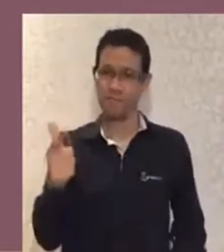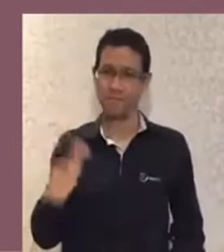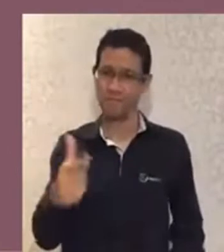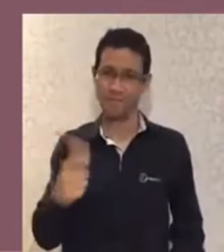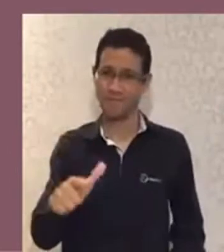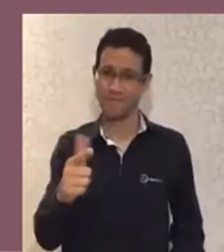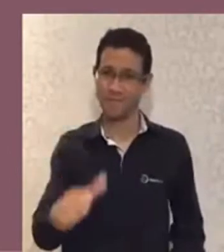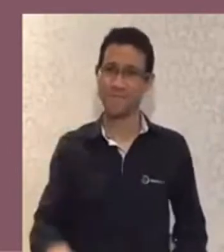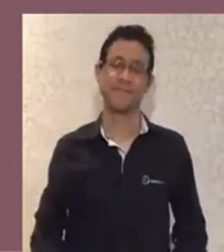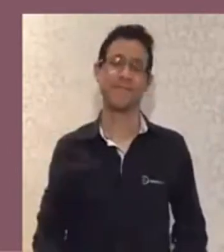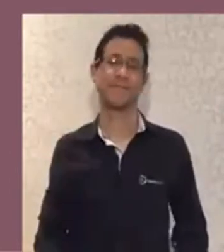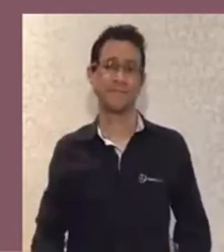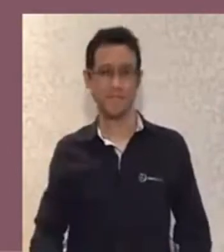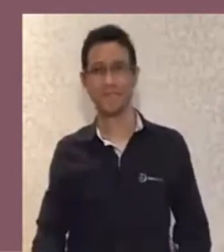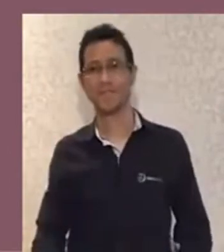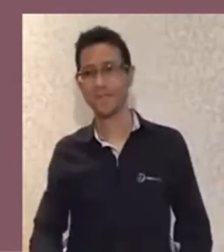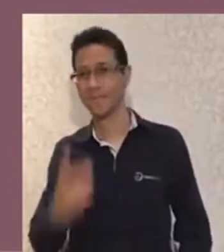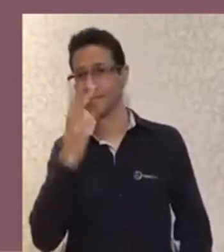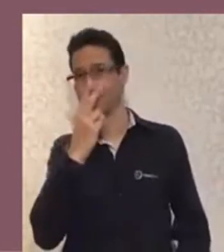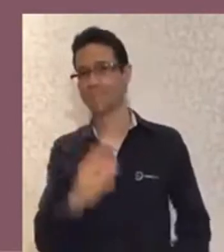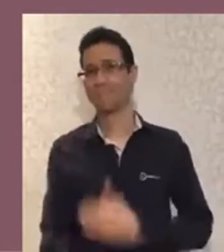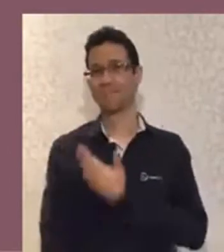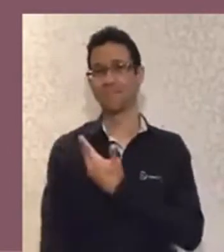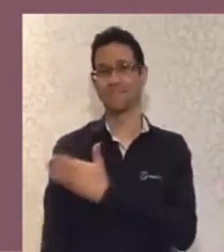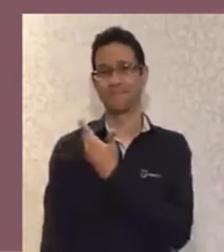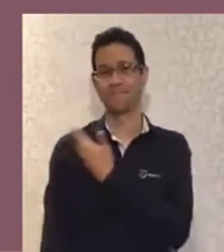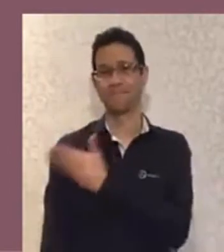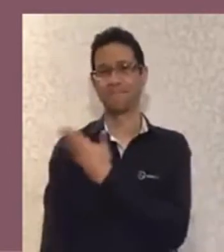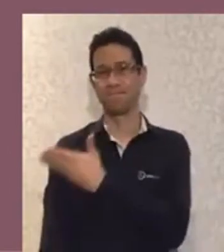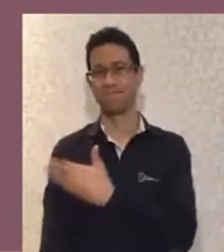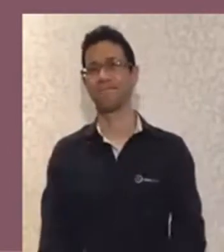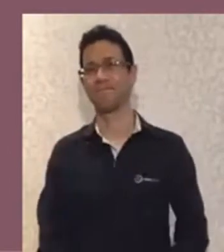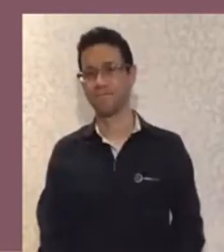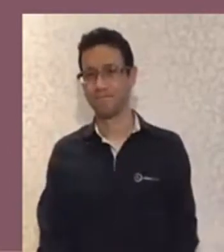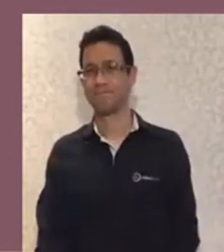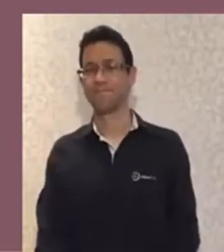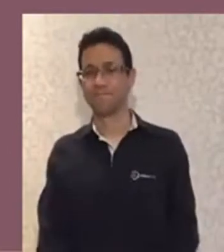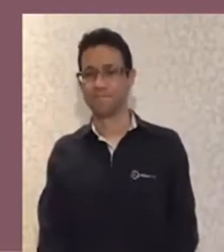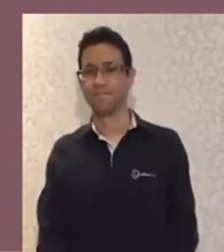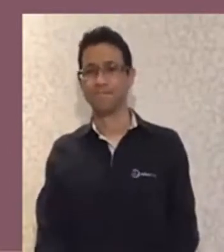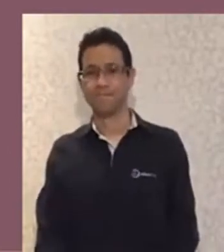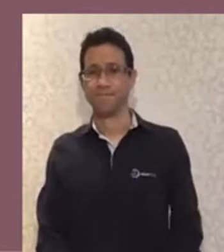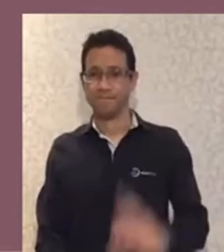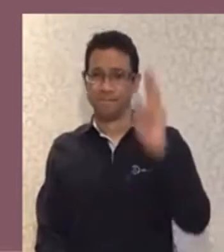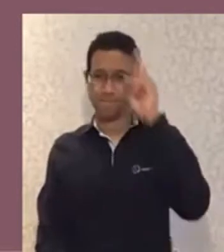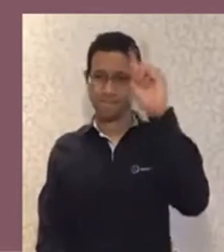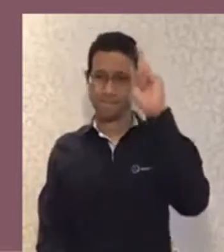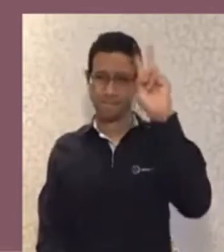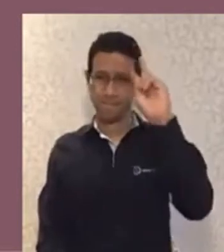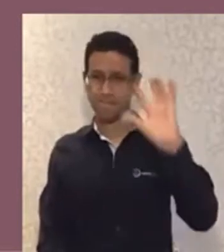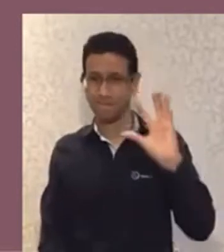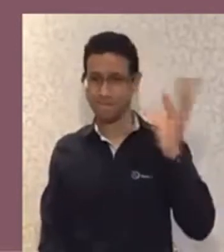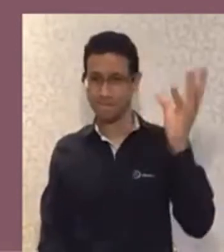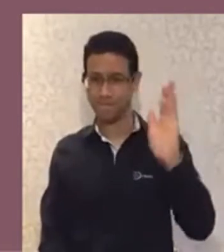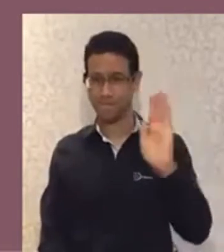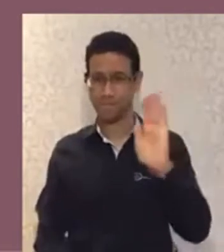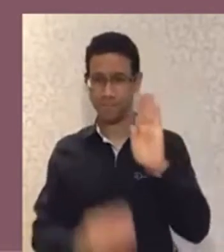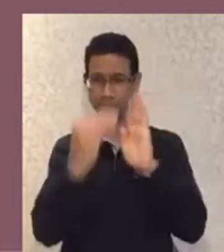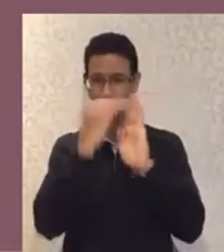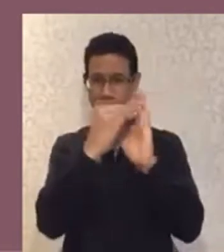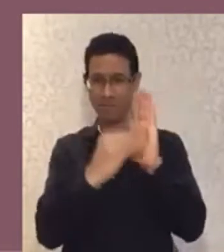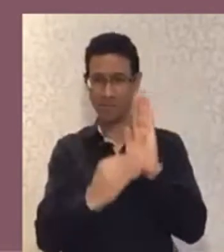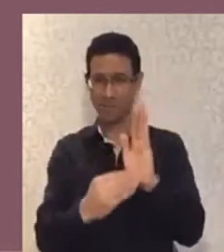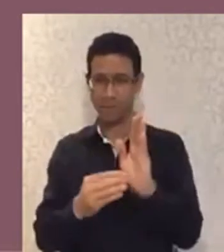de preconceitos. Eu lembro que quando as diretrizes curriculares para a educação